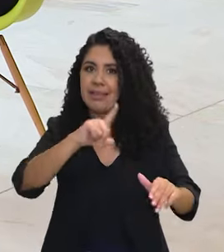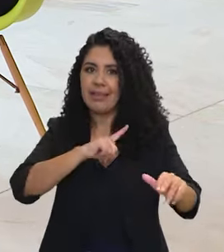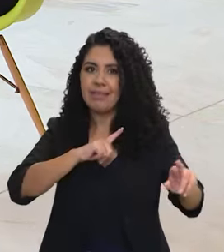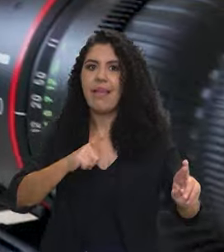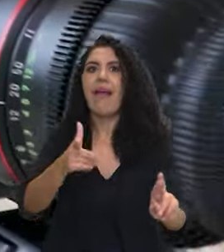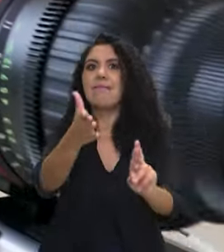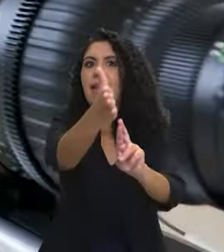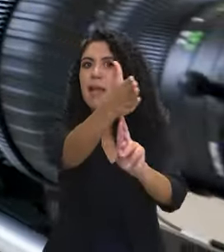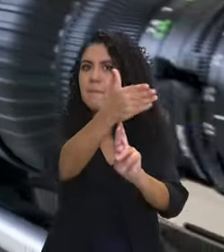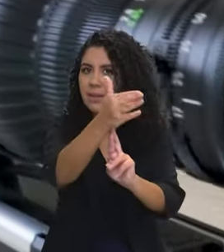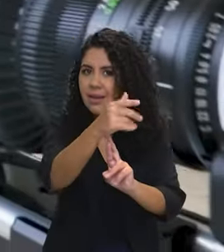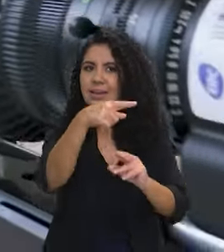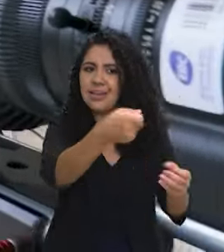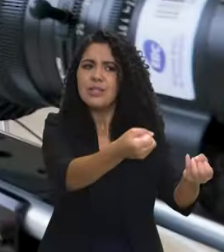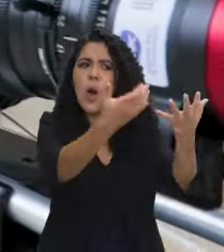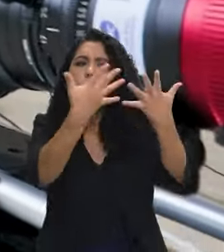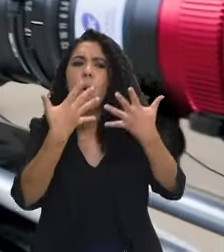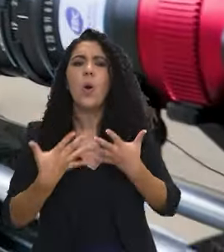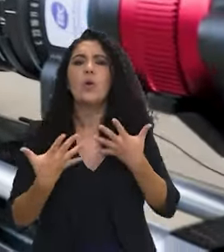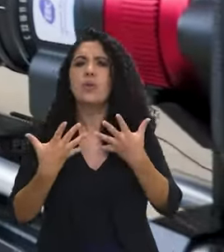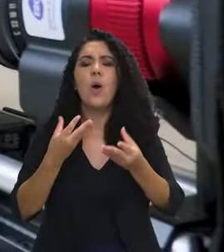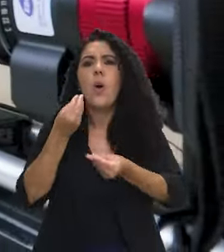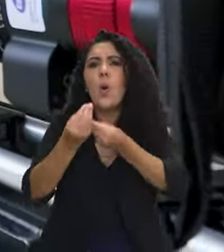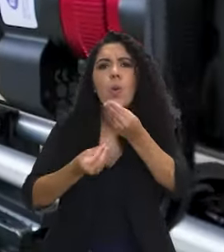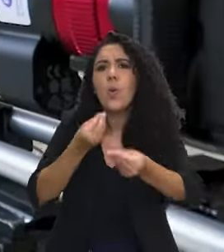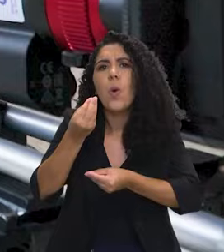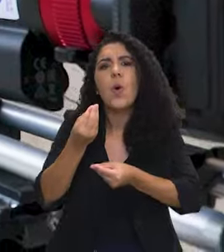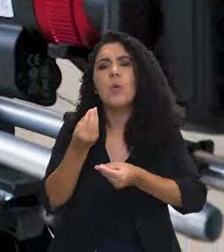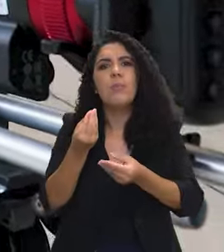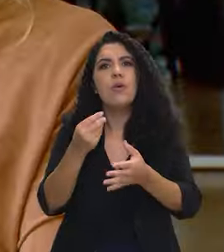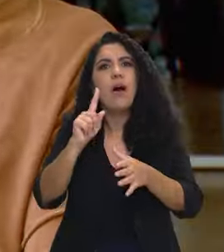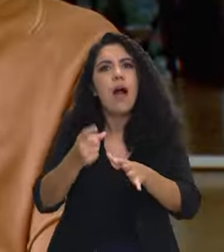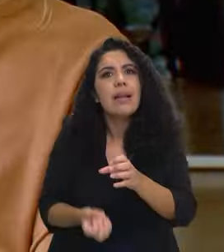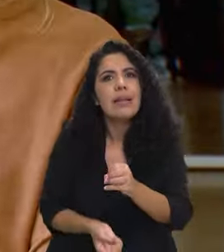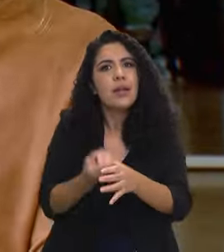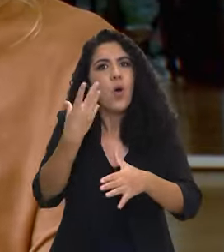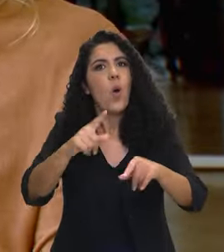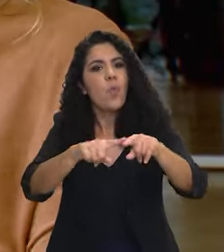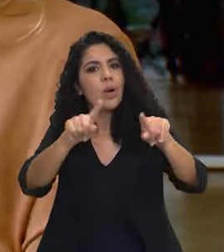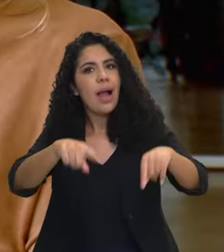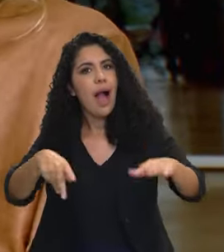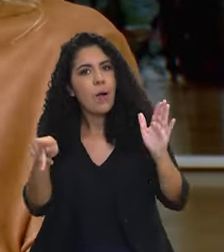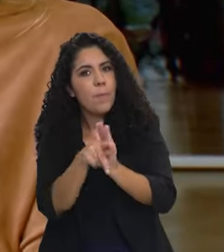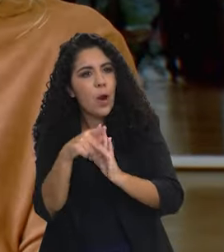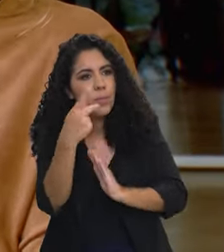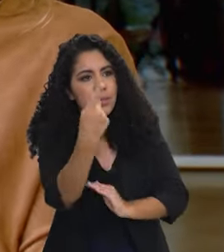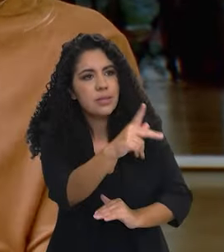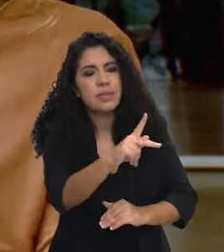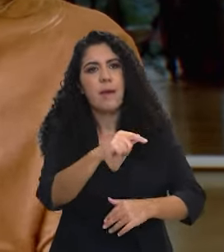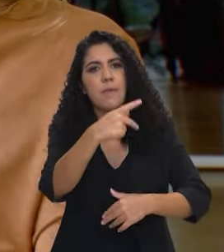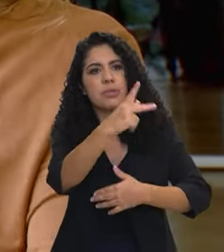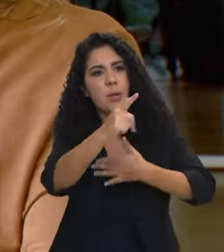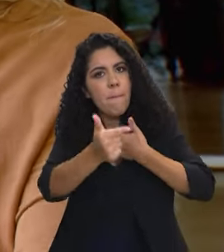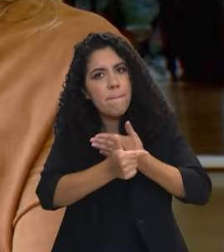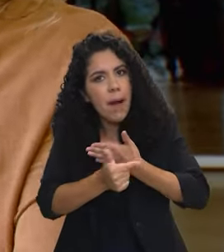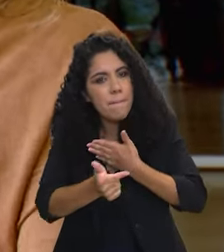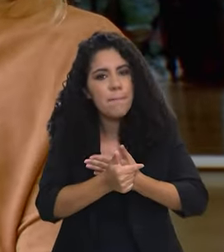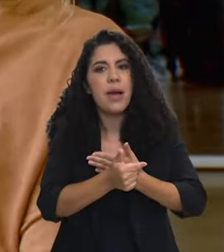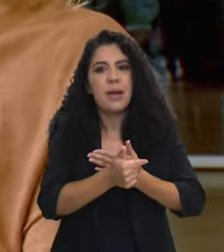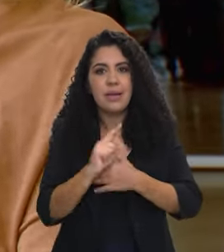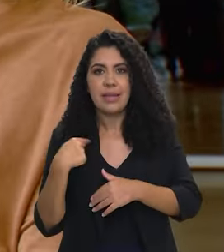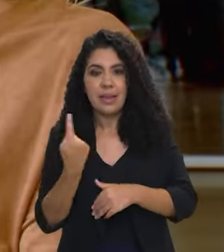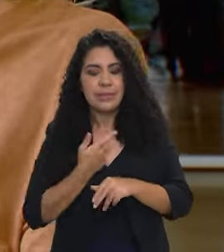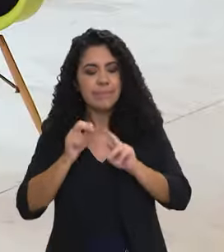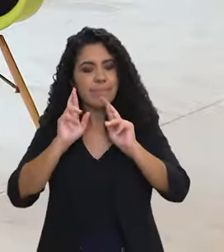alta representante. Conta um pouco da história da criação do seu cargo, das atribuições que esperamos da